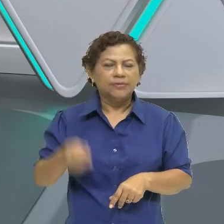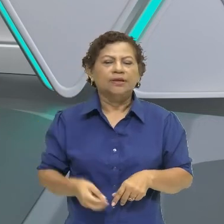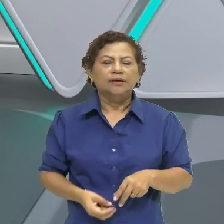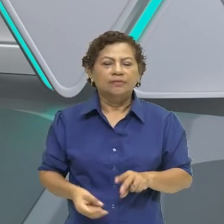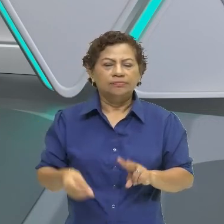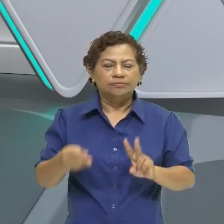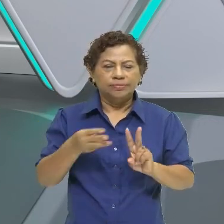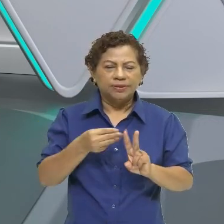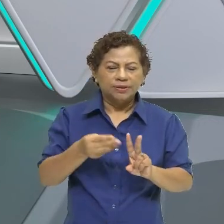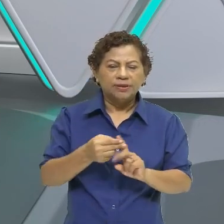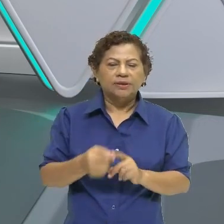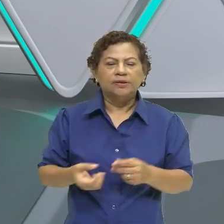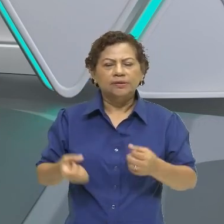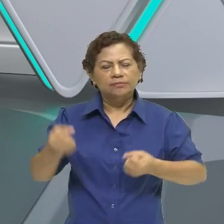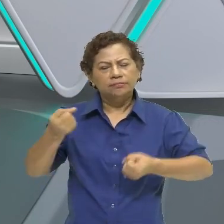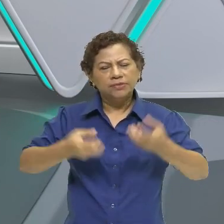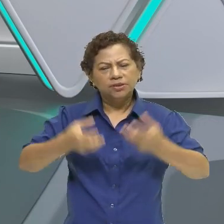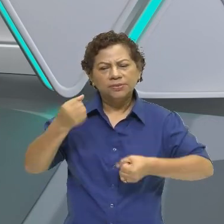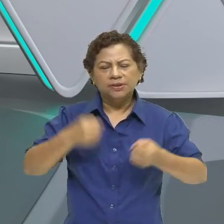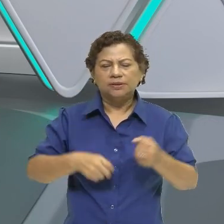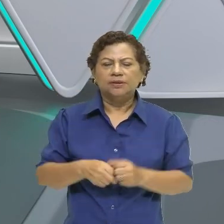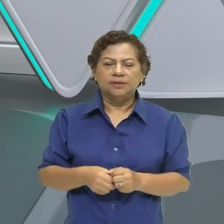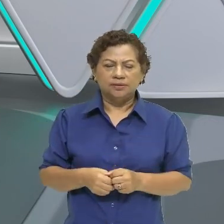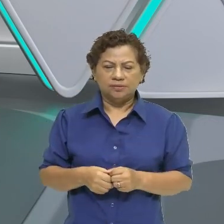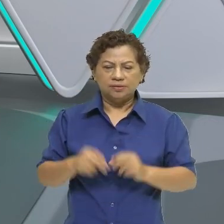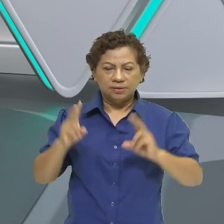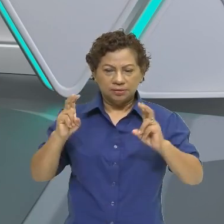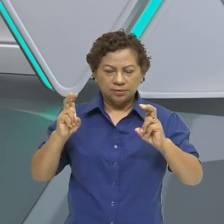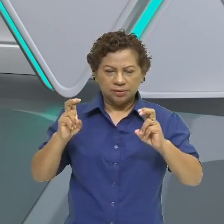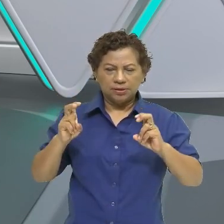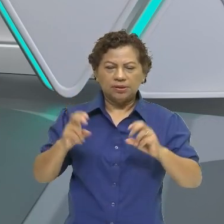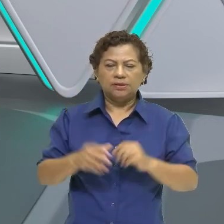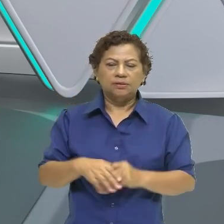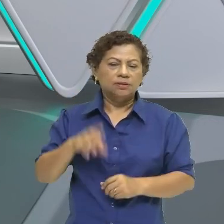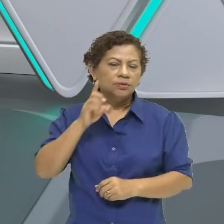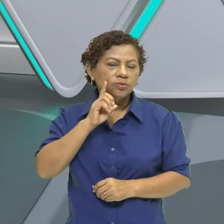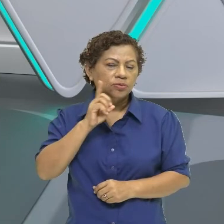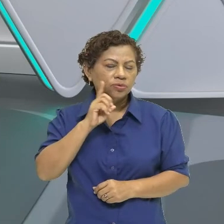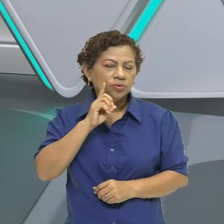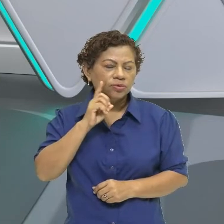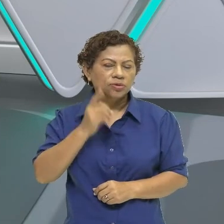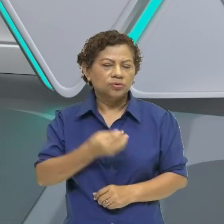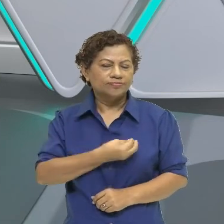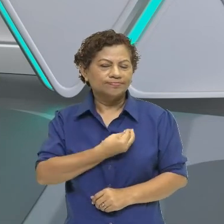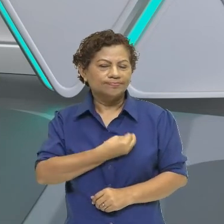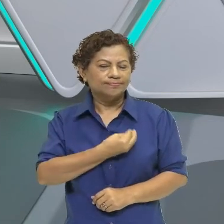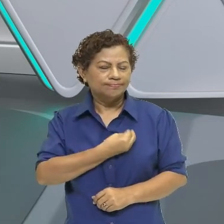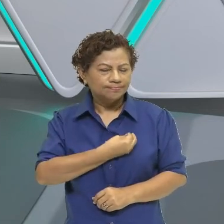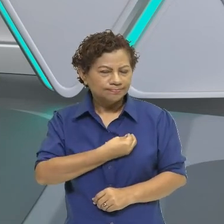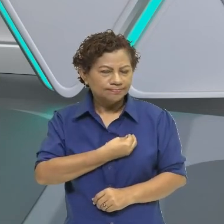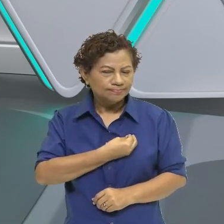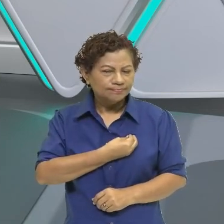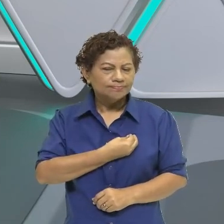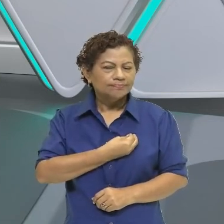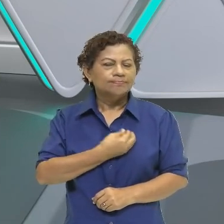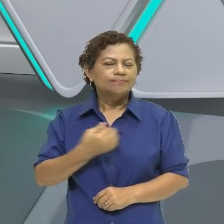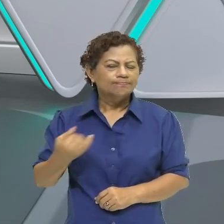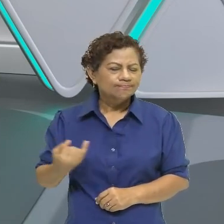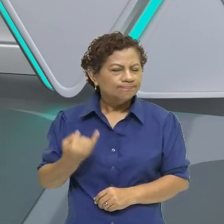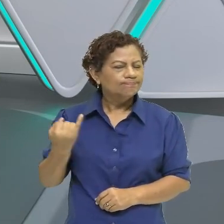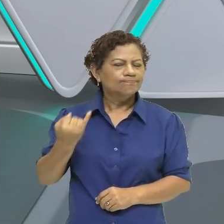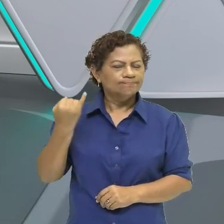desse contexto, nós não podemos negar o quanto ela está presente no nosso dia a dia, através